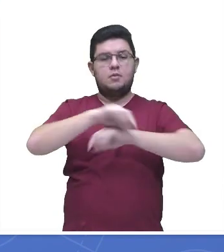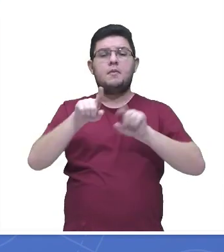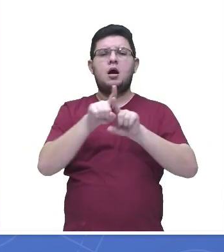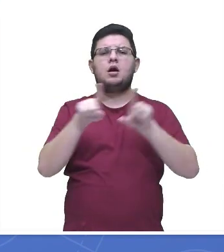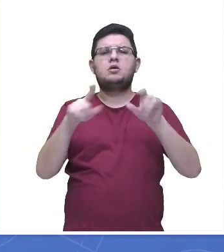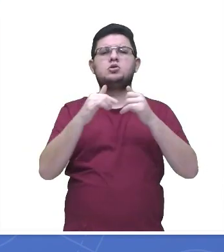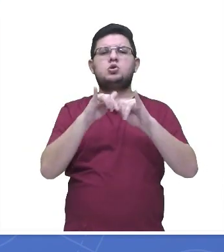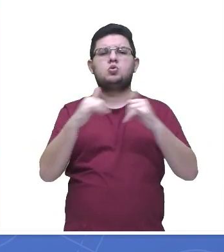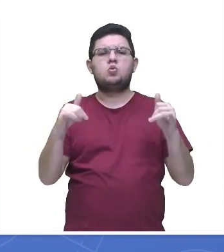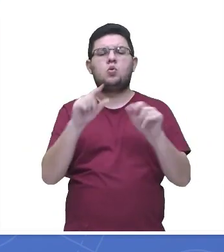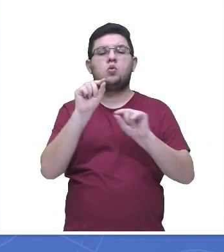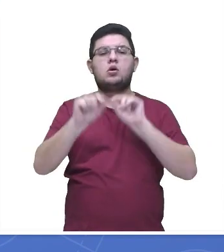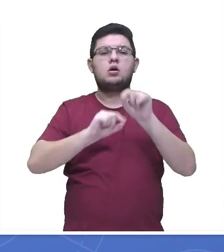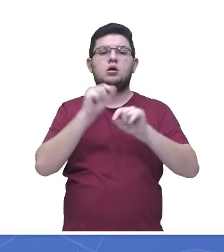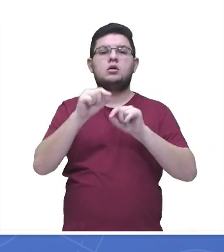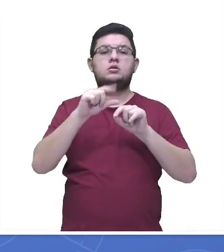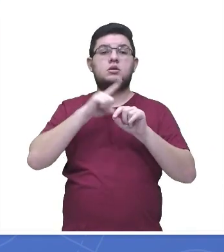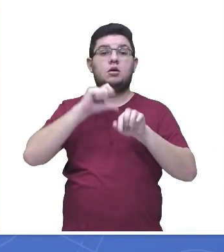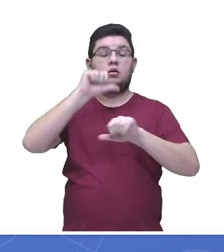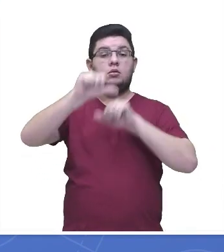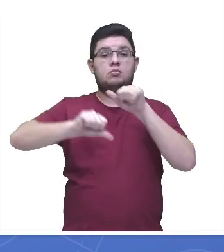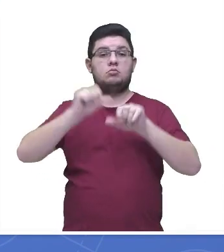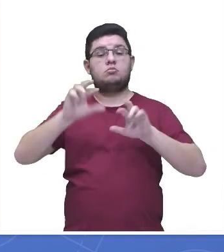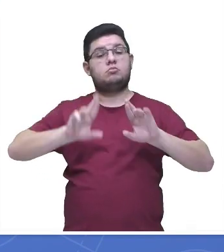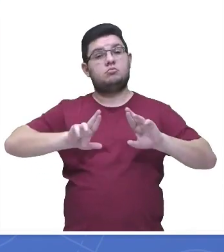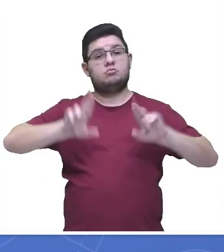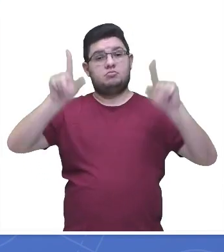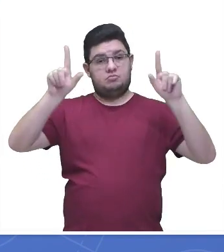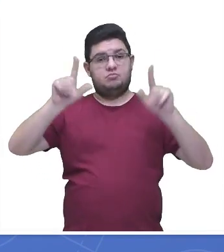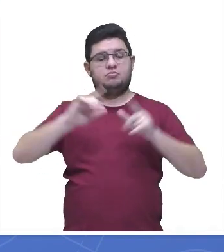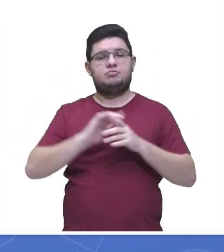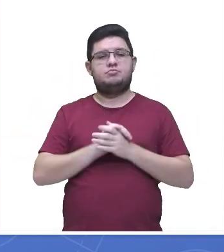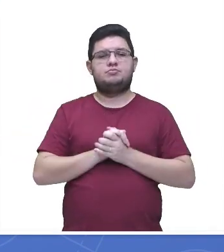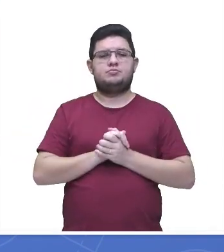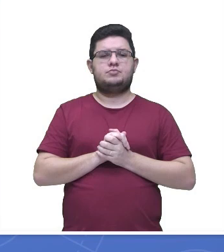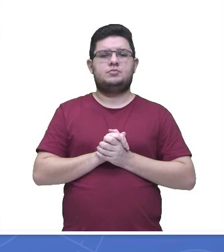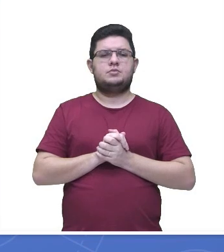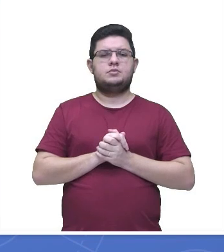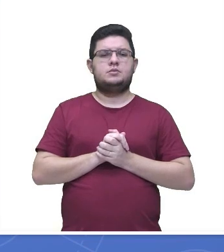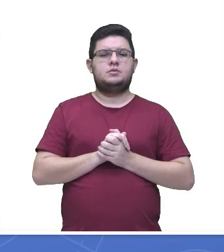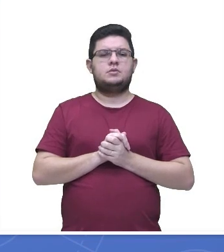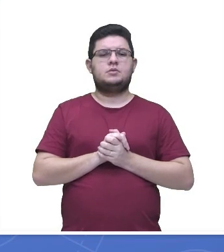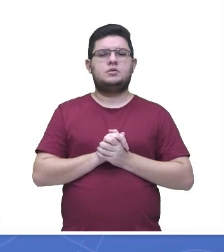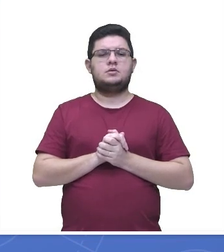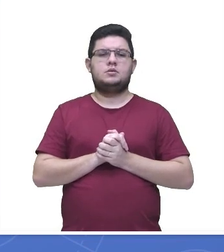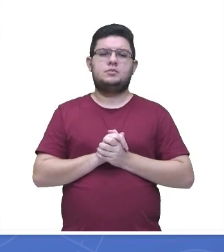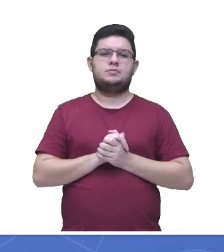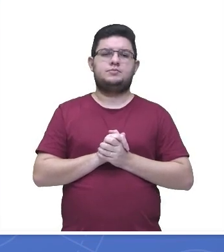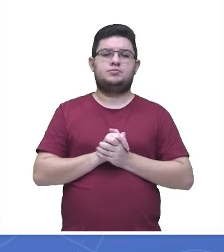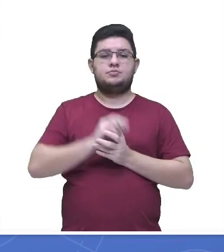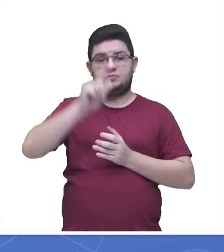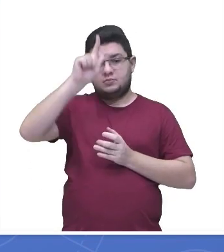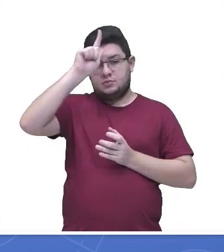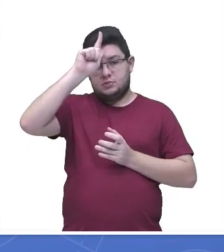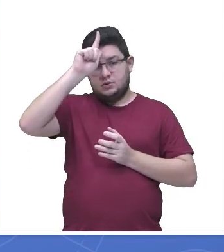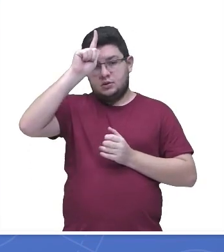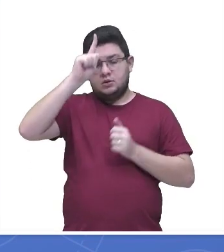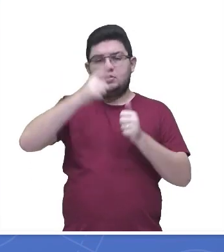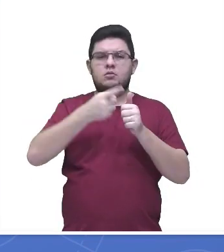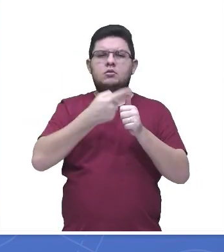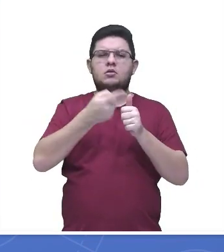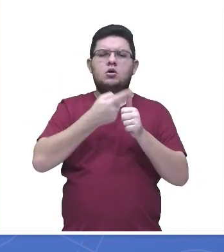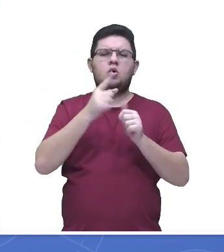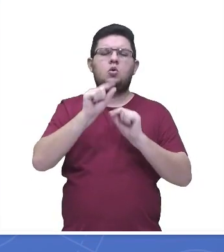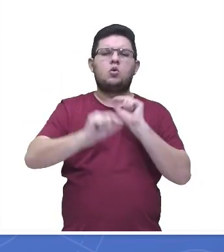uma evolução na escultura grega. Logo nas primeiras esculturas vocês vão perceber uma escultura um pouco